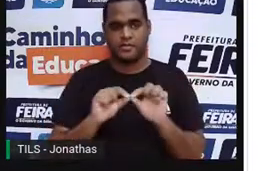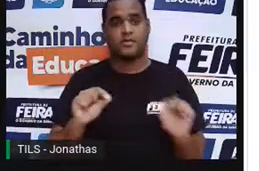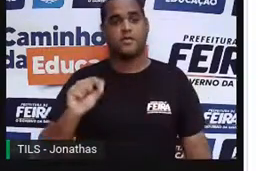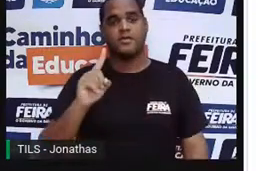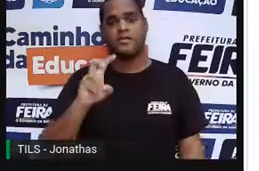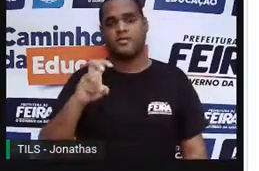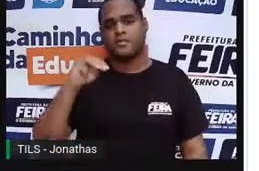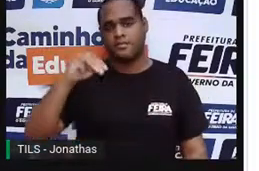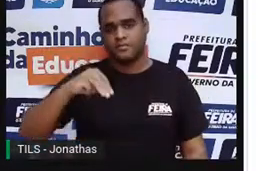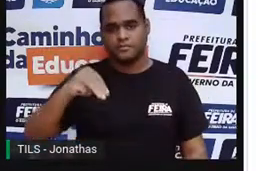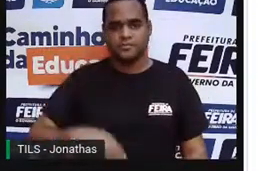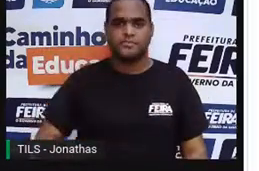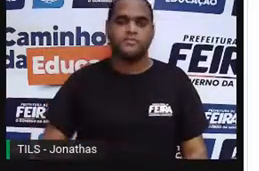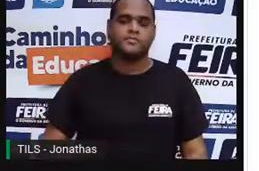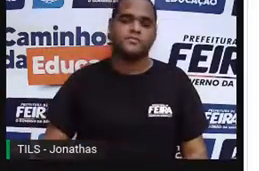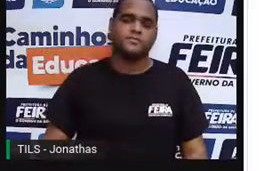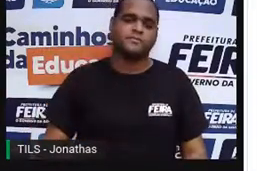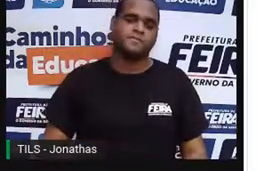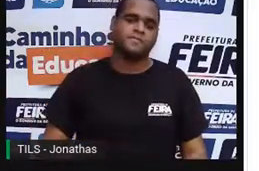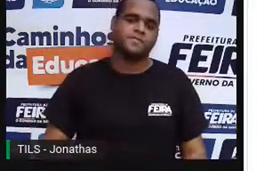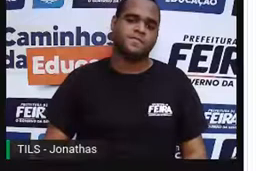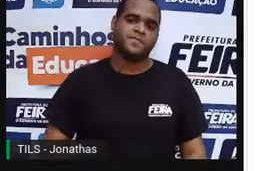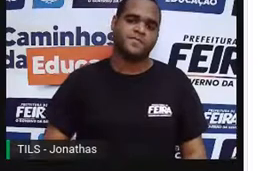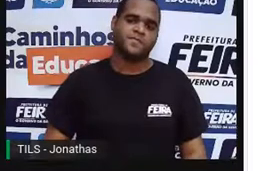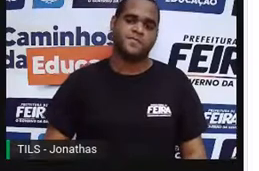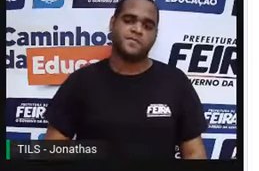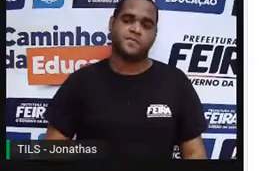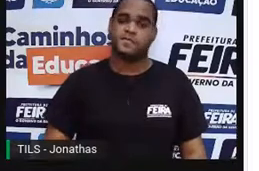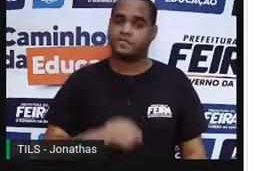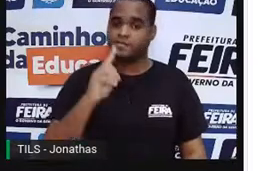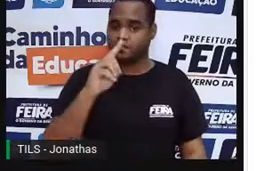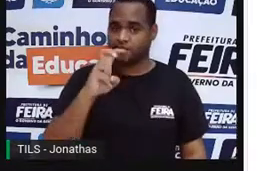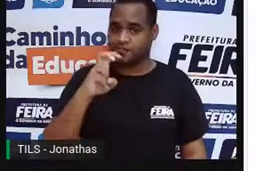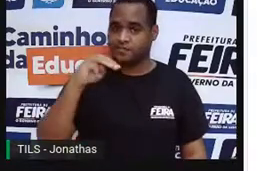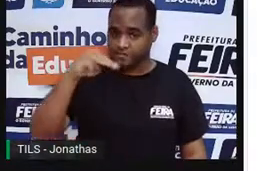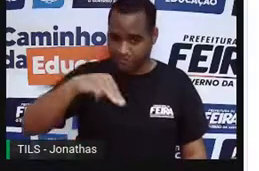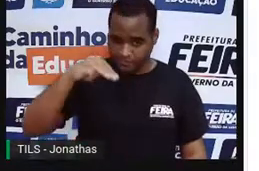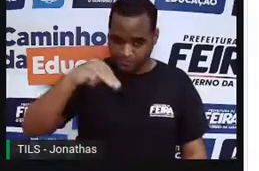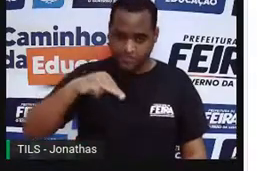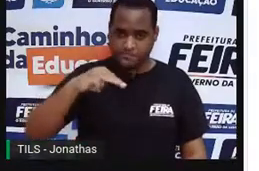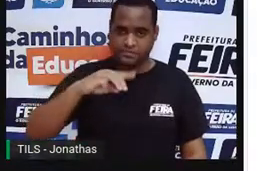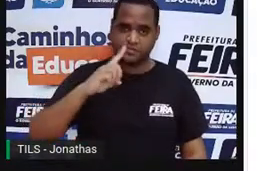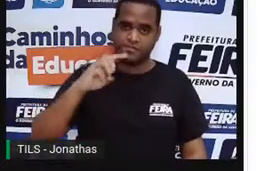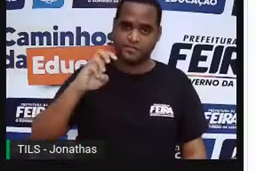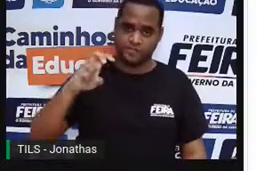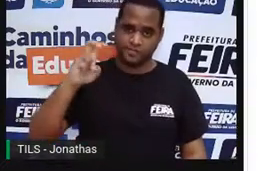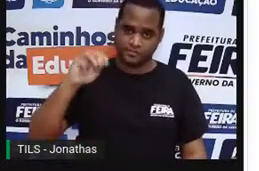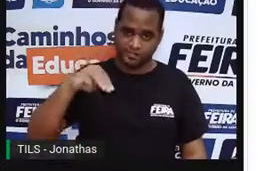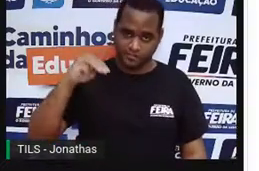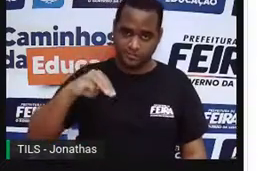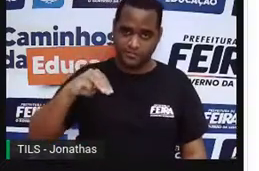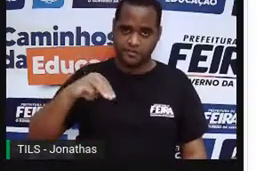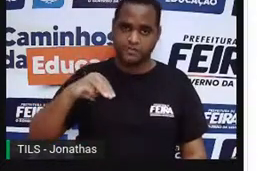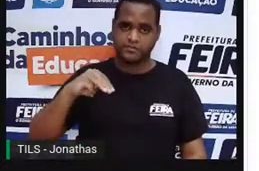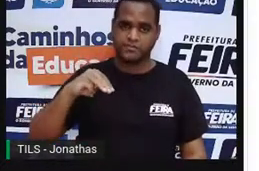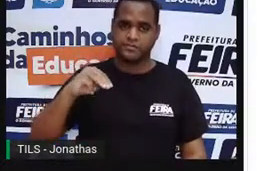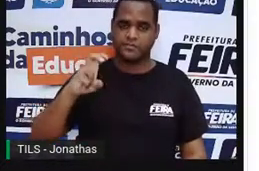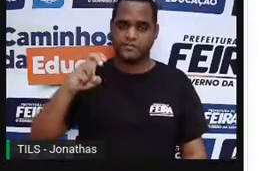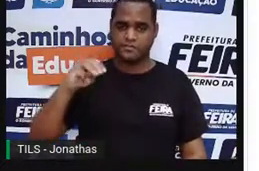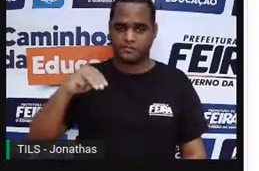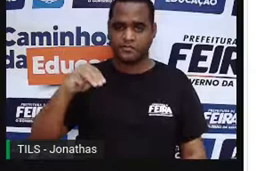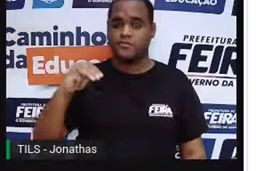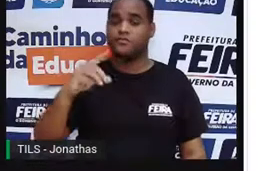metros a gente vai pegar a linha e vai escrever 15 em metros é